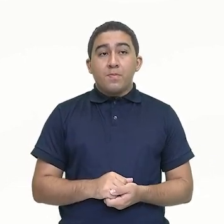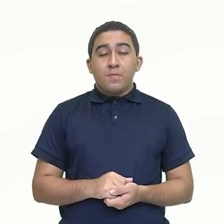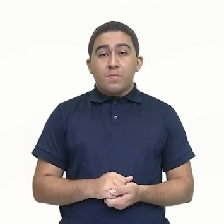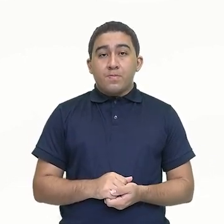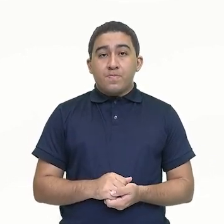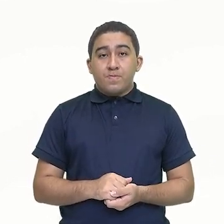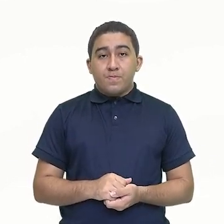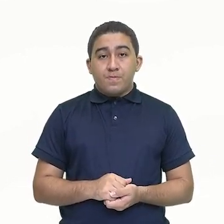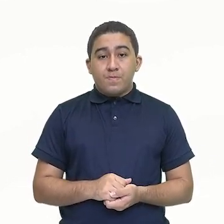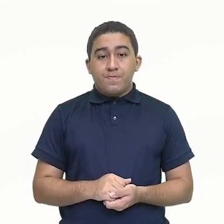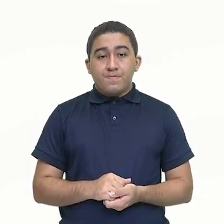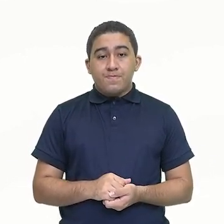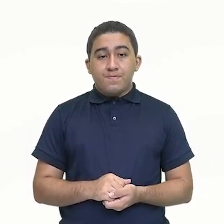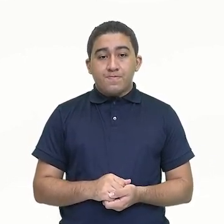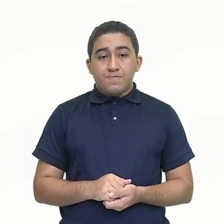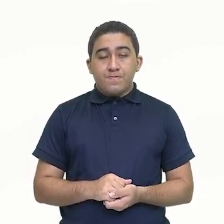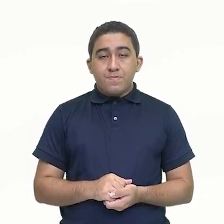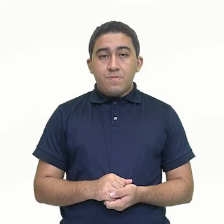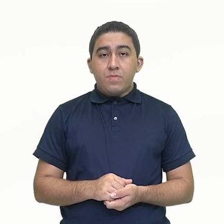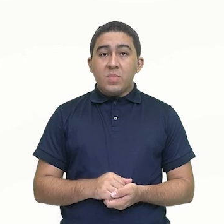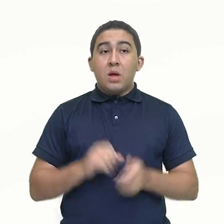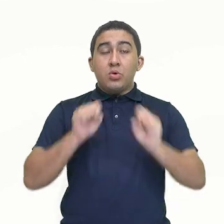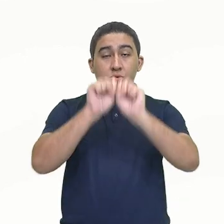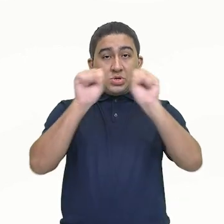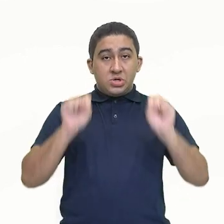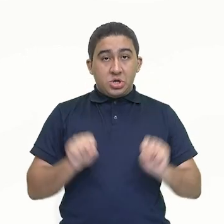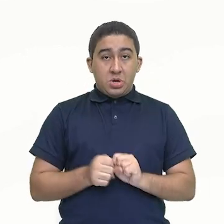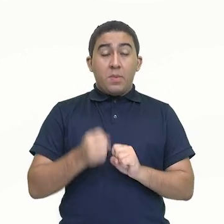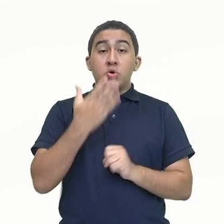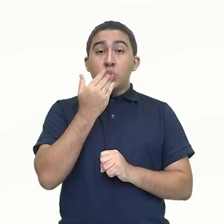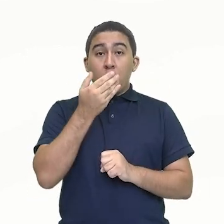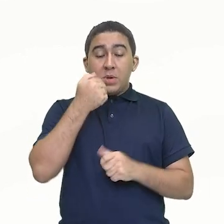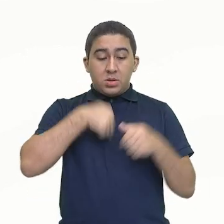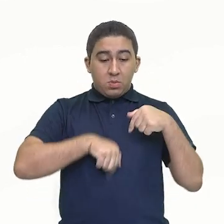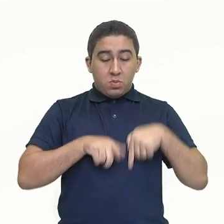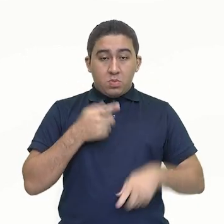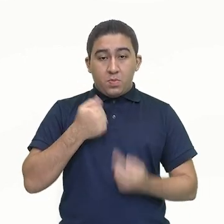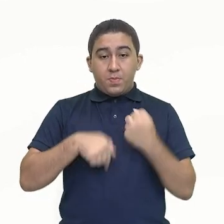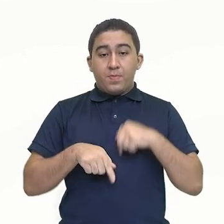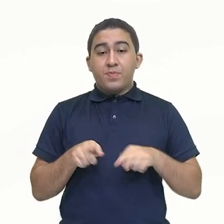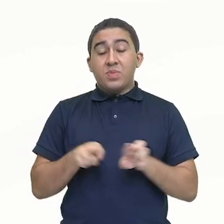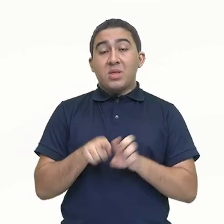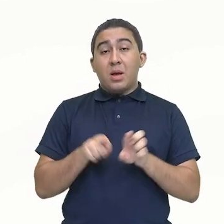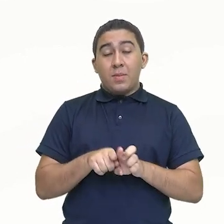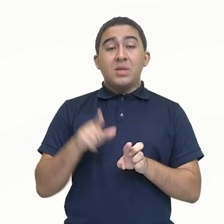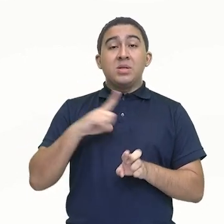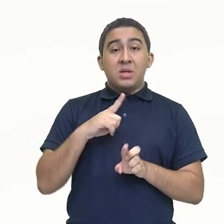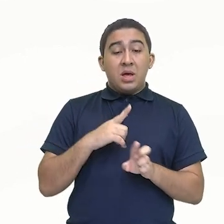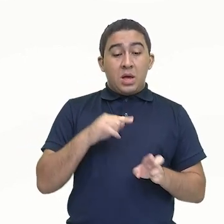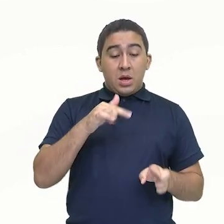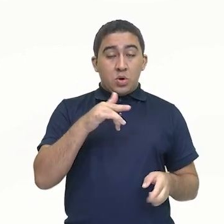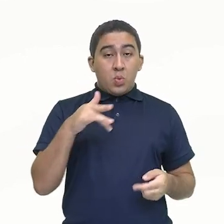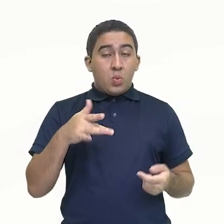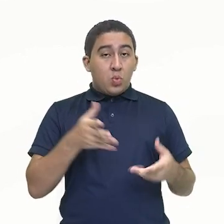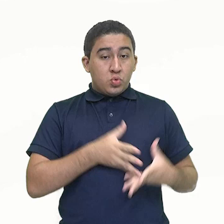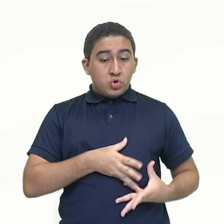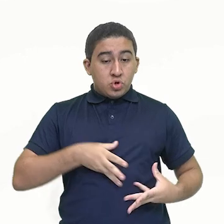que é um órgão, né, do sistema digestório. E aí o estômago, junto com o esôfago, junto com o